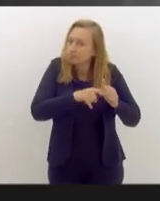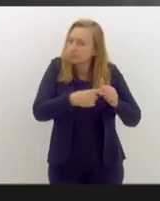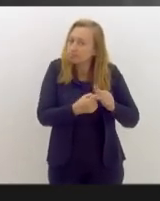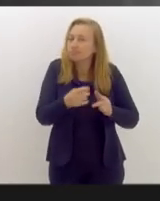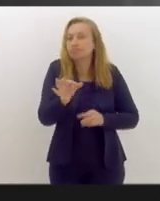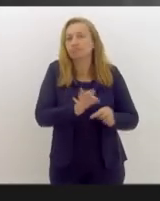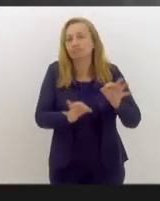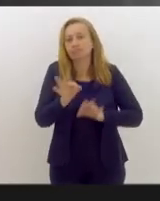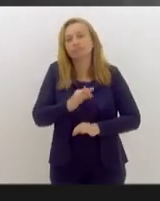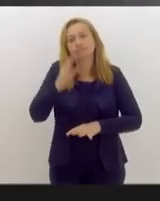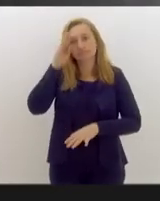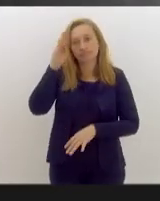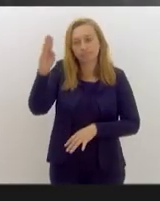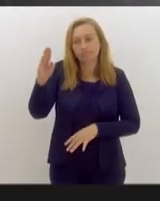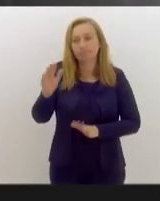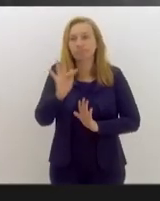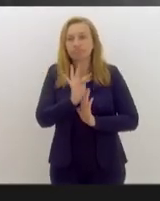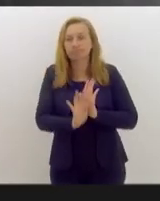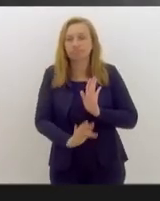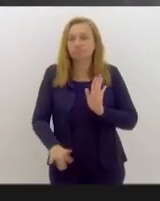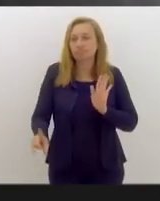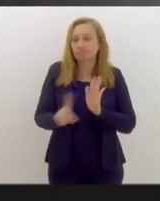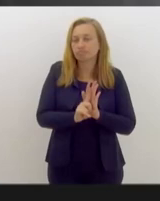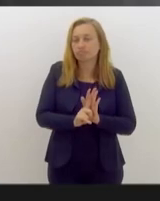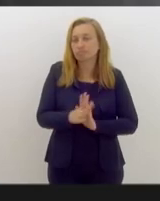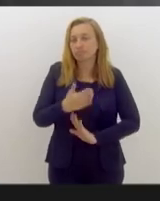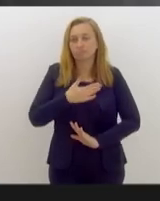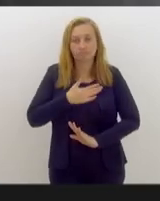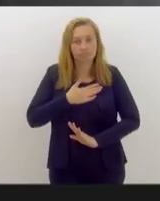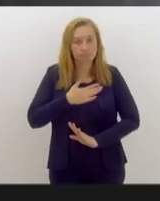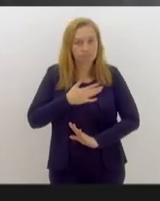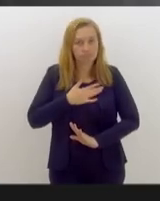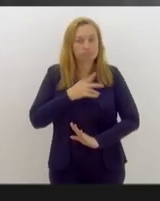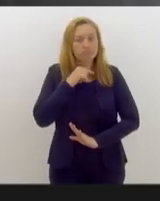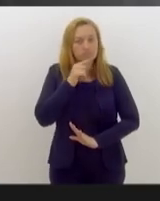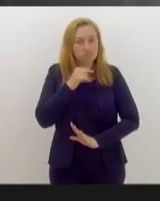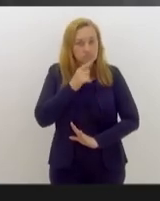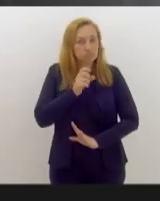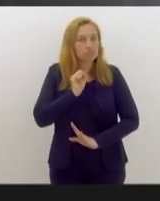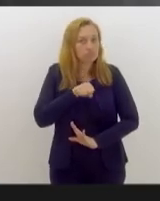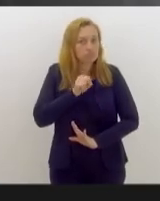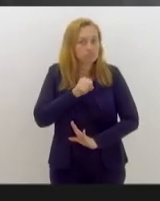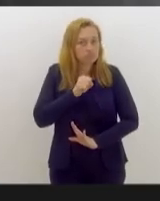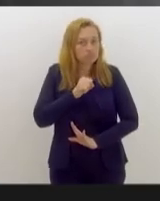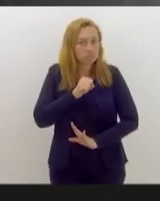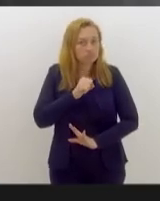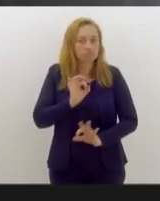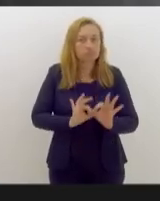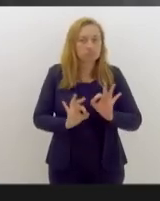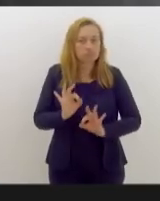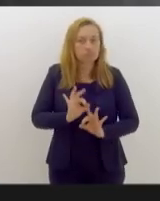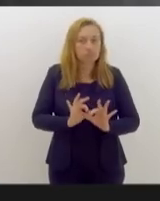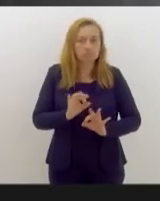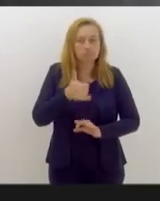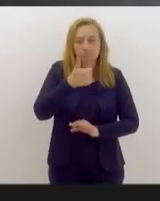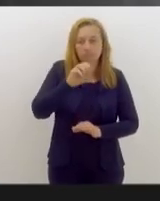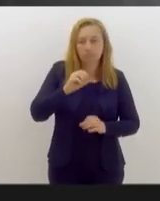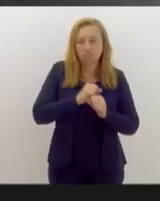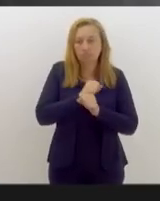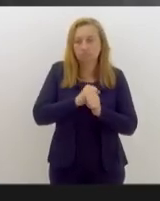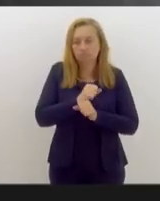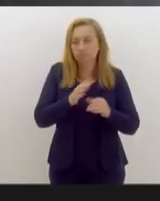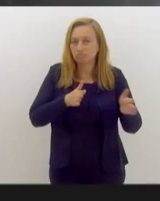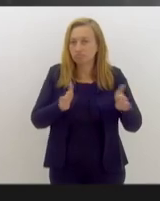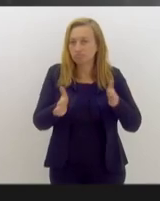plano, principalmente no texto da lei, porque para mim fica uma grande dúvida. Se o plano tem uma vigência de 10 anos, em tese a